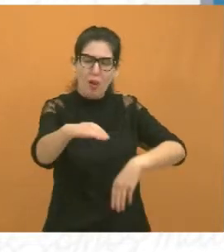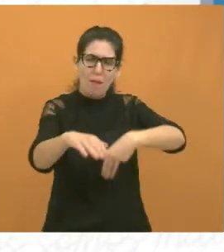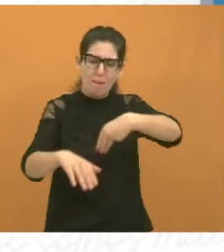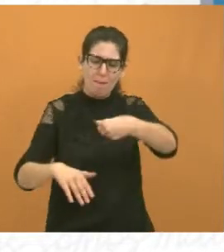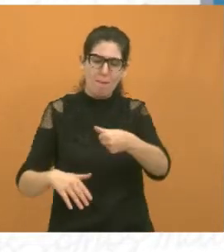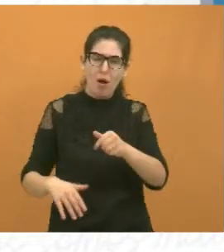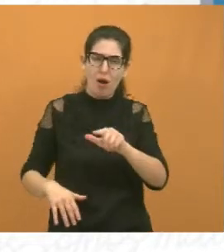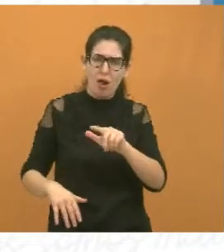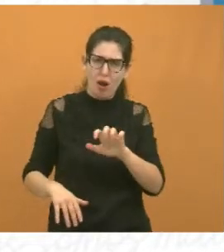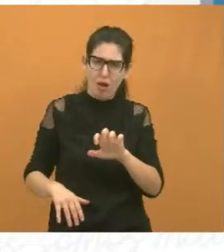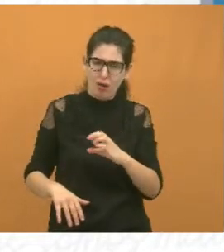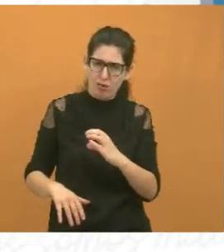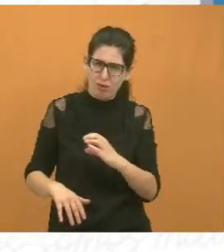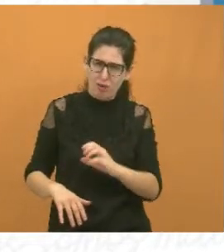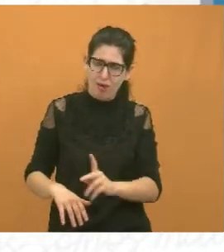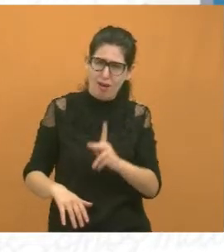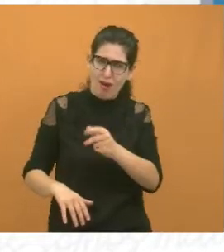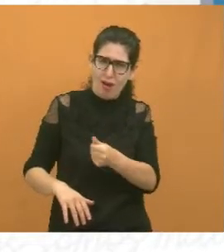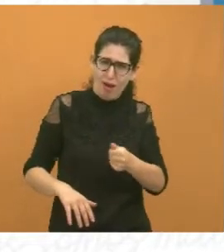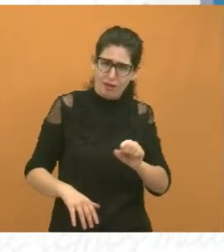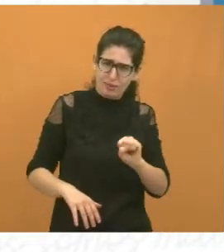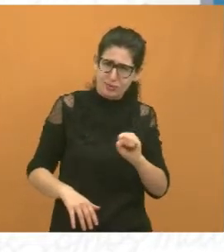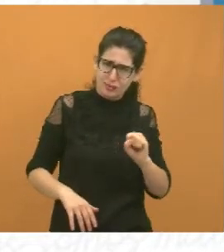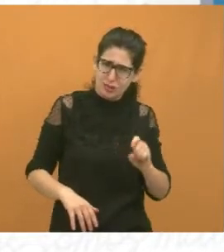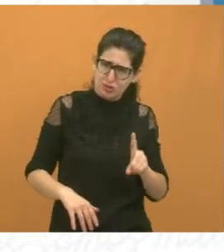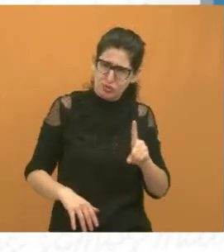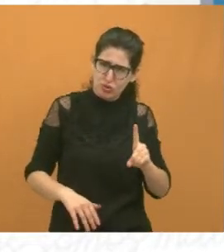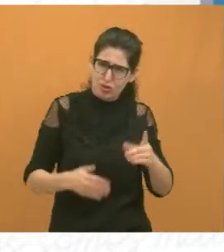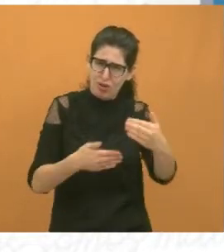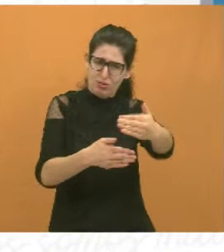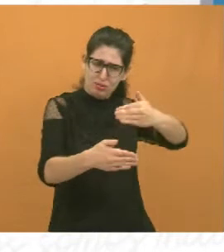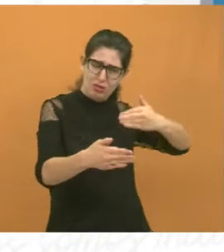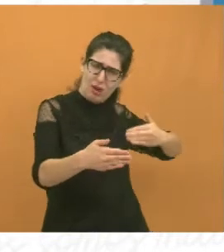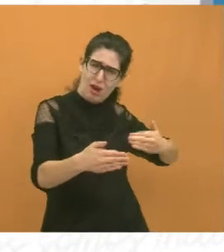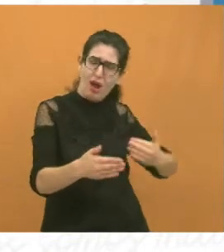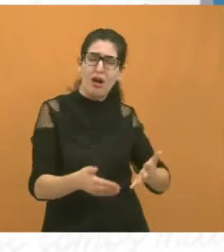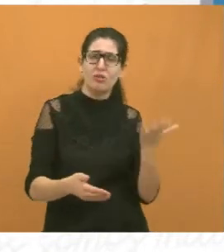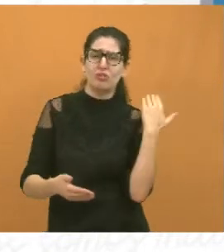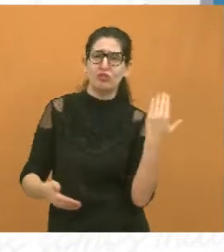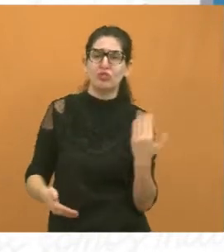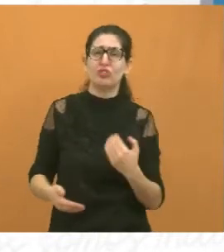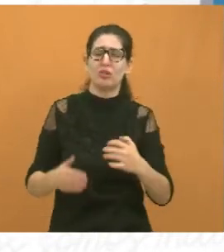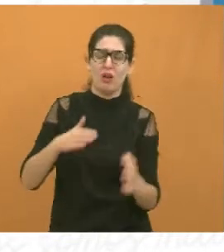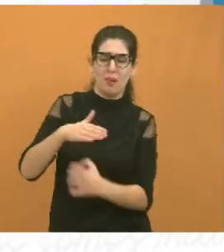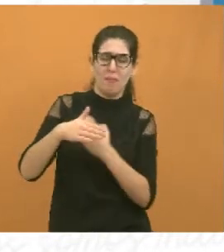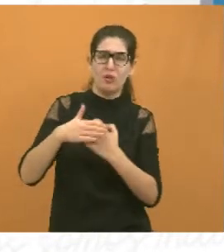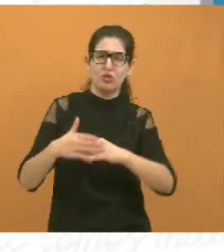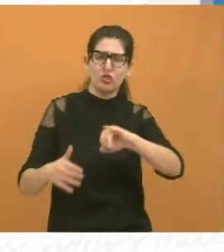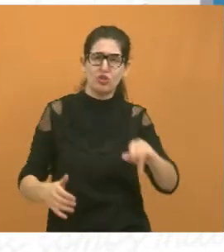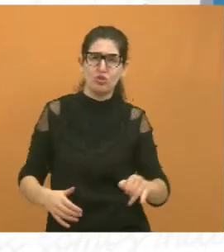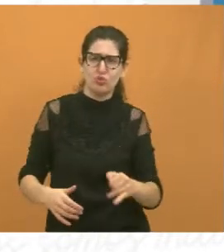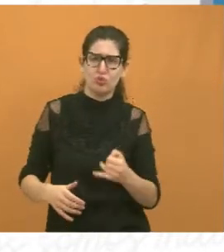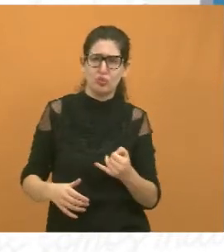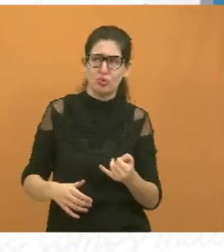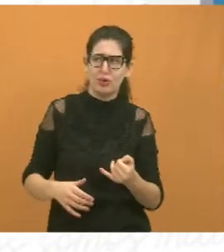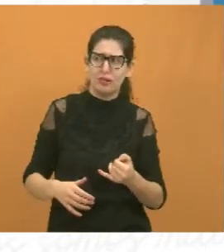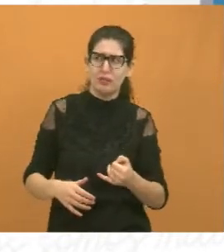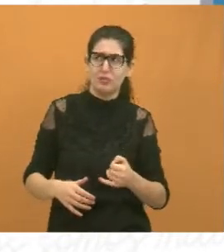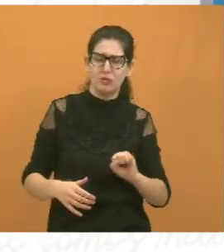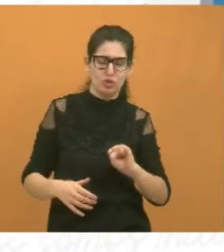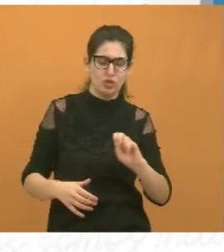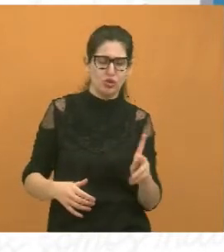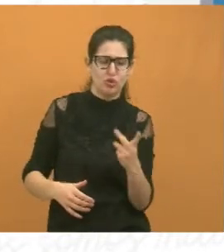né? Atrás da antiga Schroeder, isso. Então nós estivemos acompanhando o prefeito Zé Santana ali, junto com